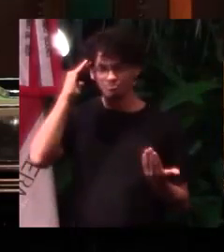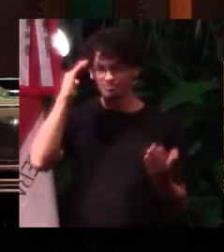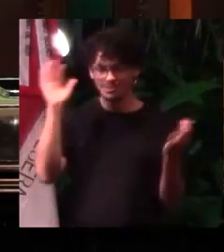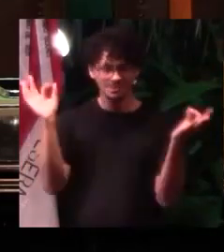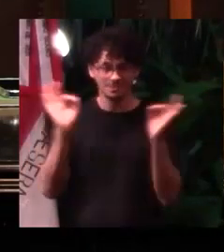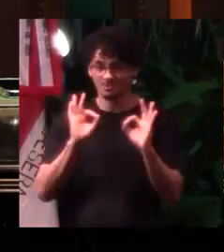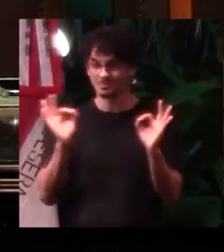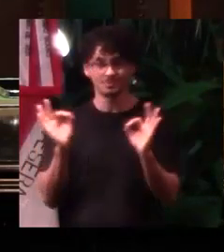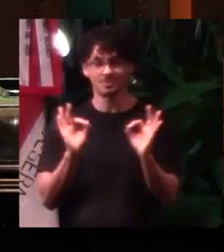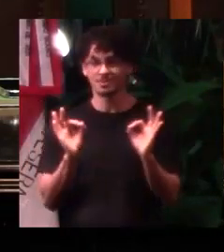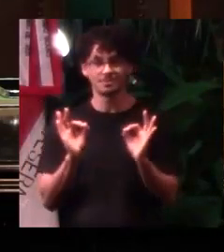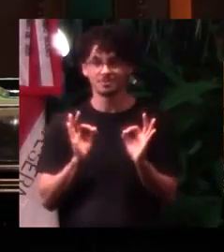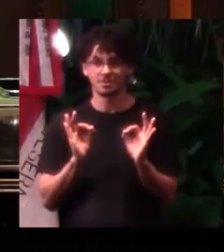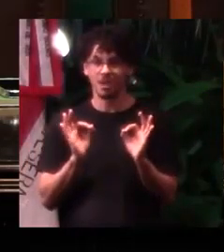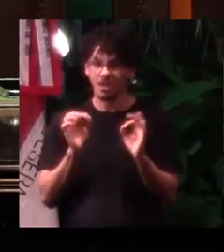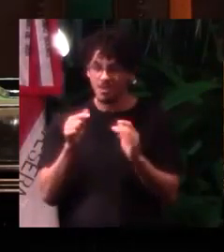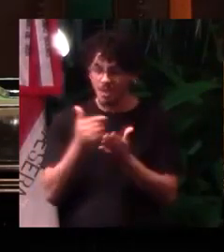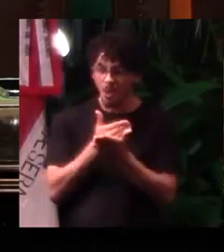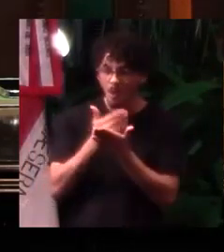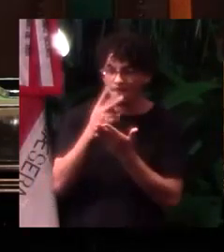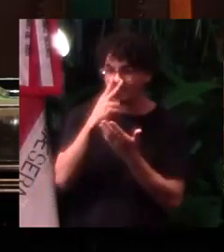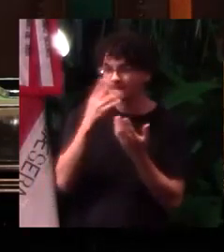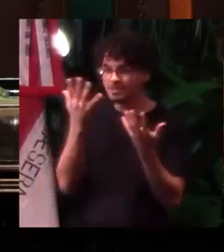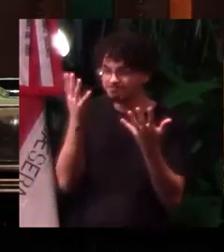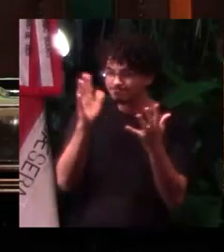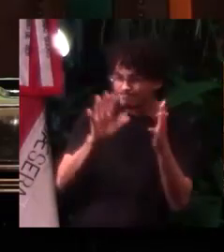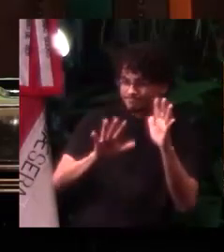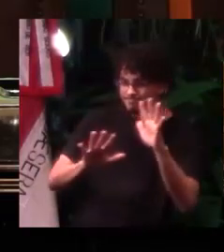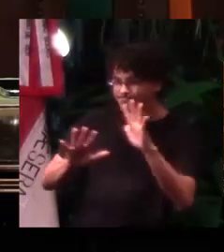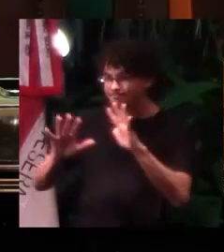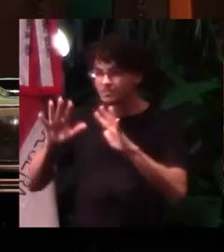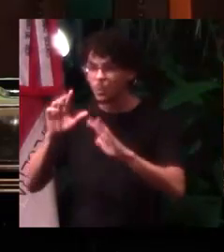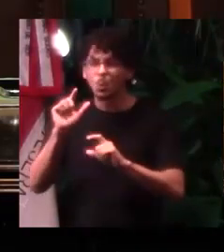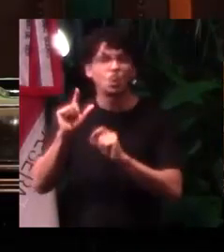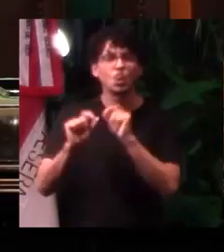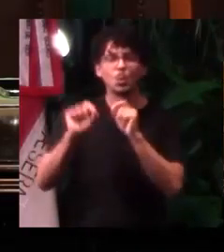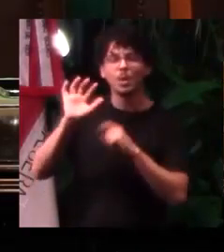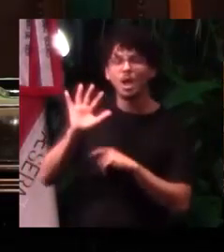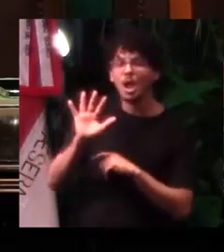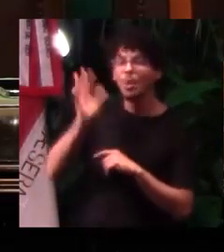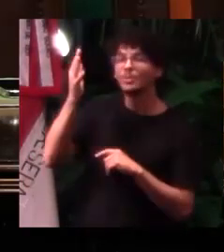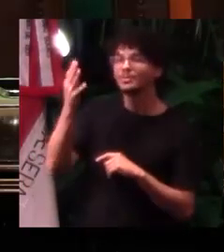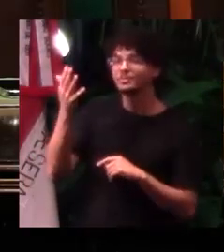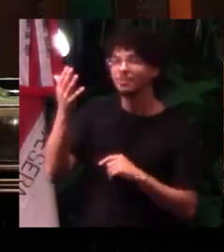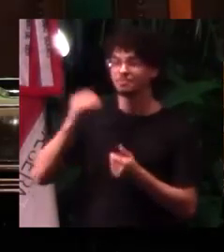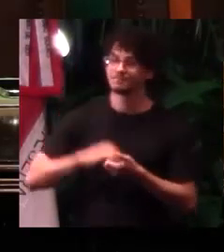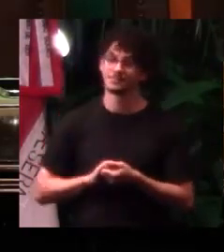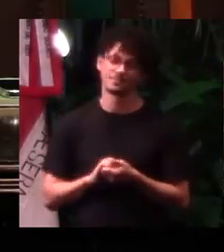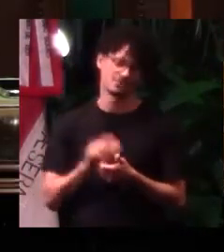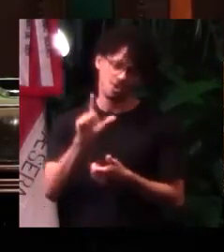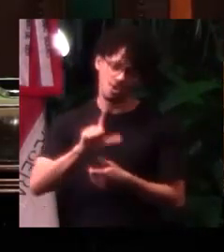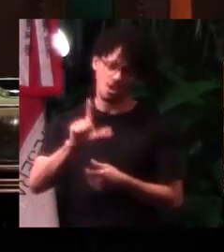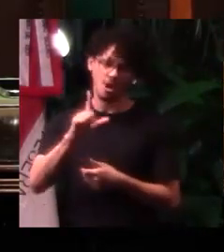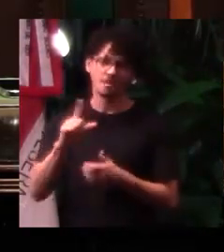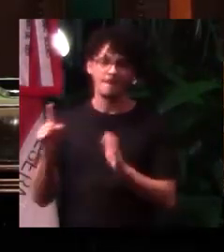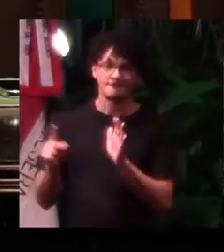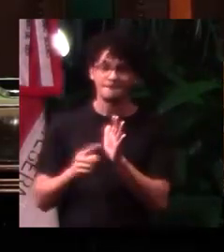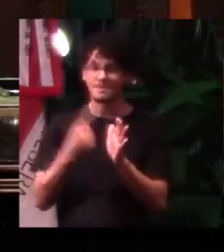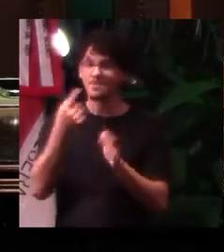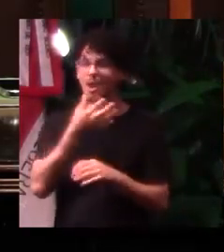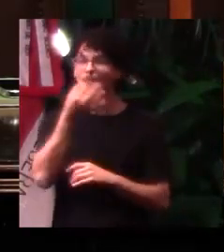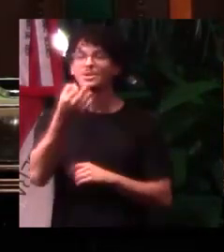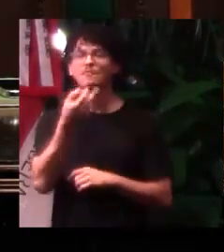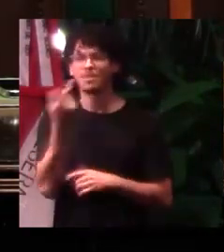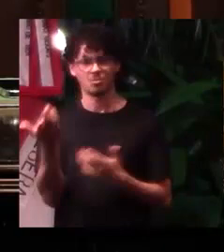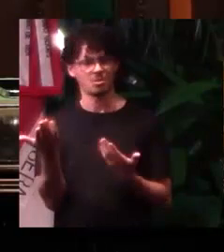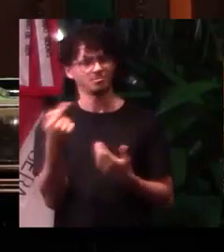E aí começa todo esse mistério, né? O que ocorreu. Claro, o primeiro comentário é que o homem deveria